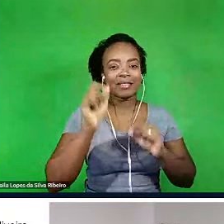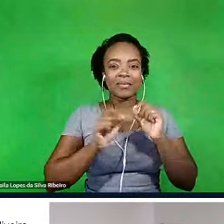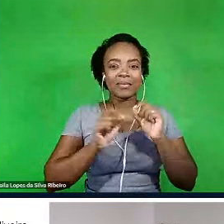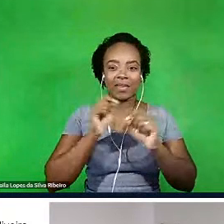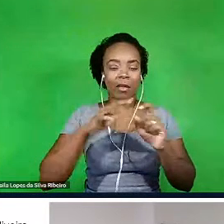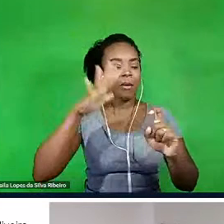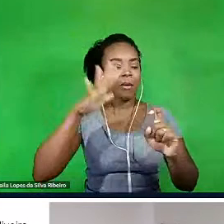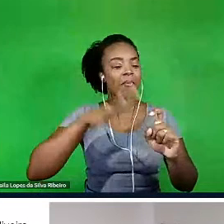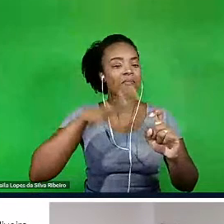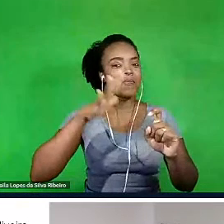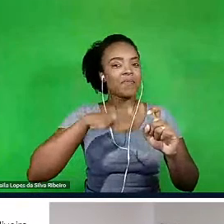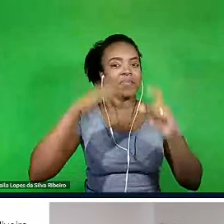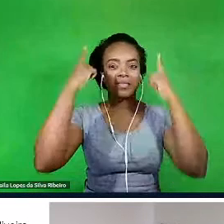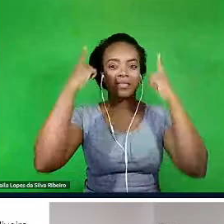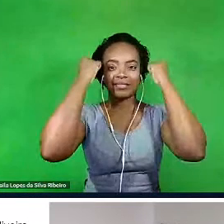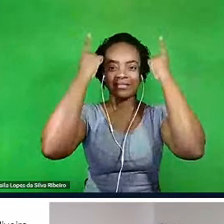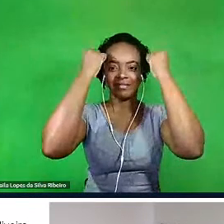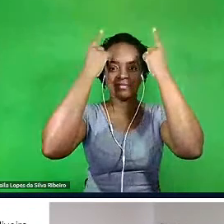grego, né,